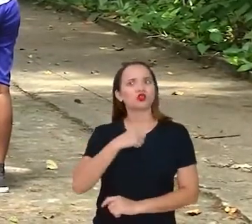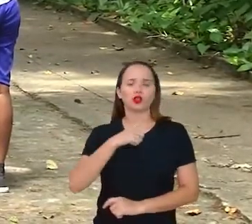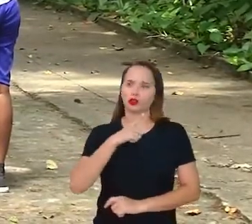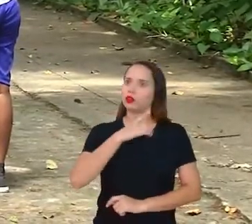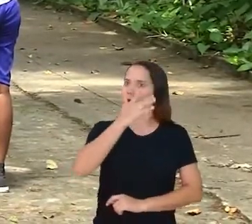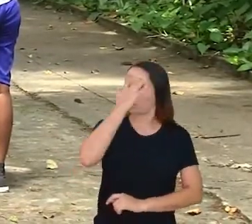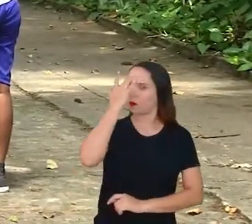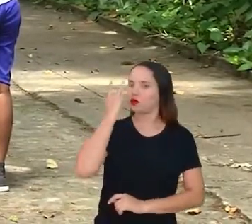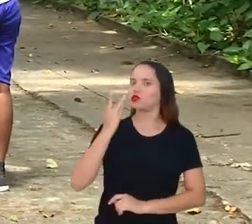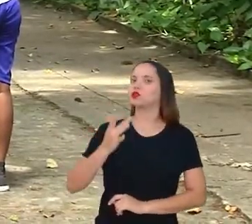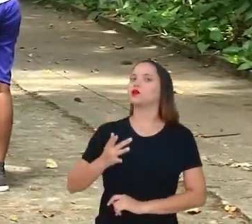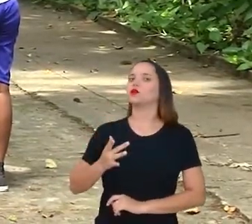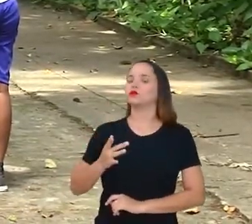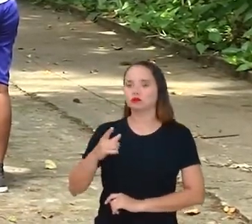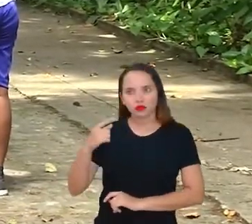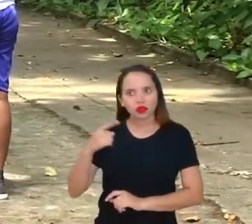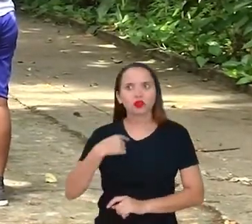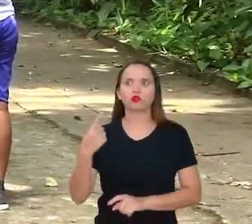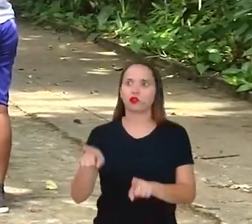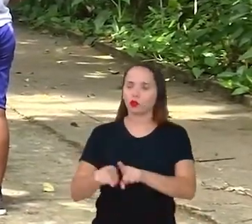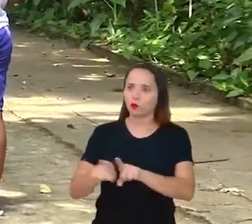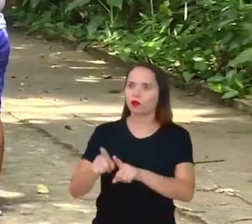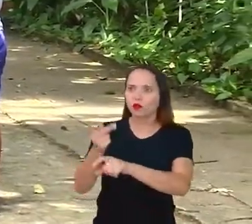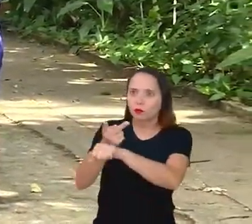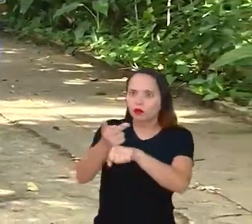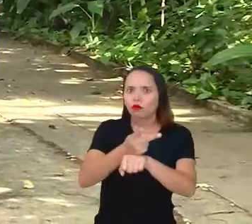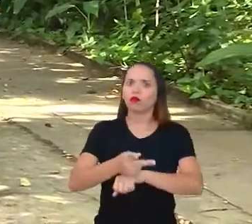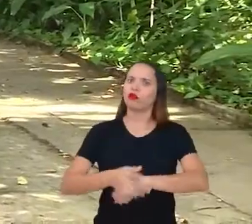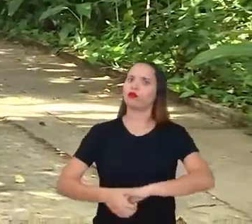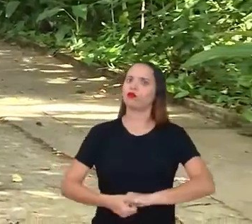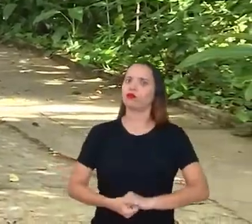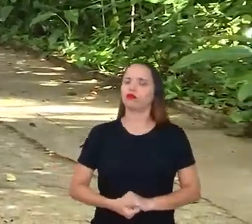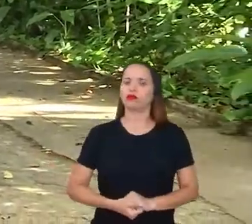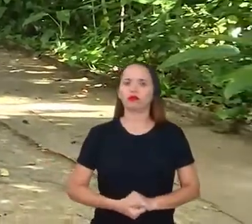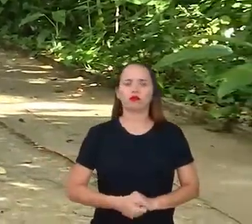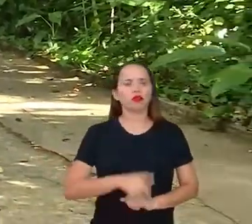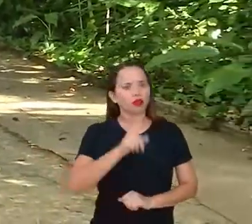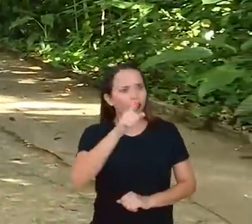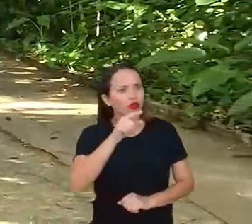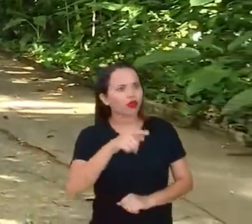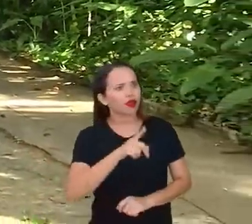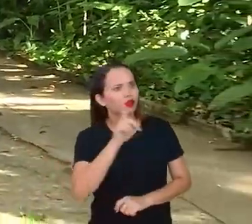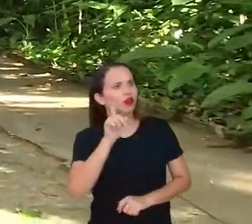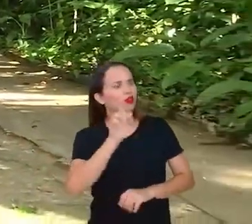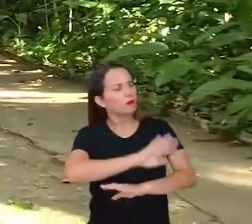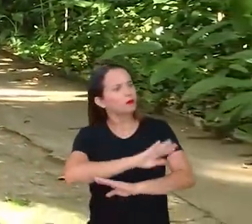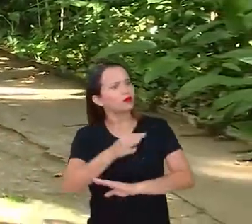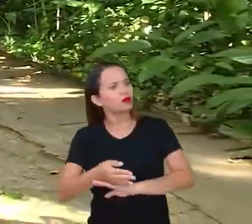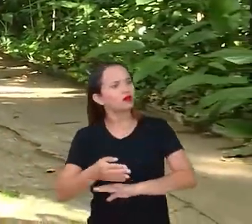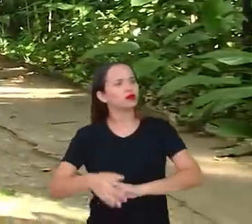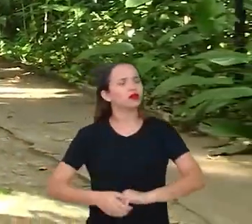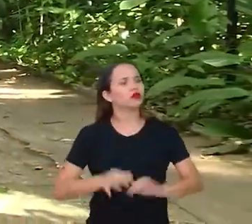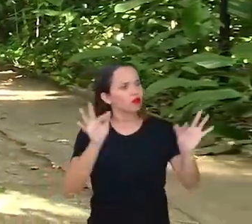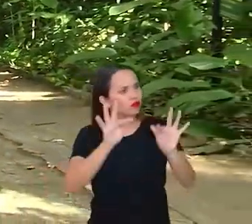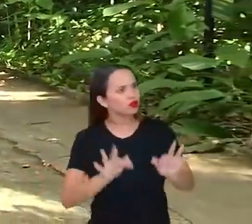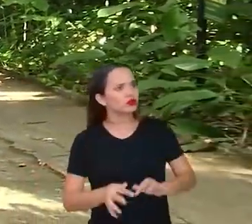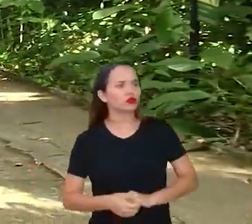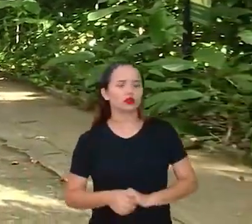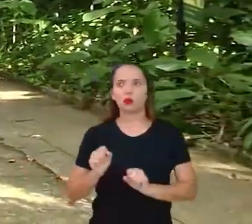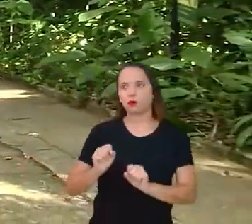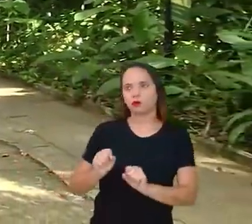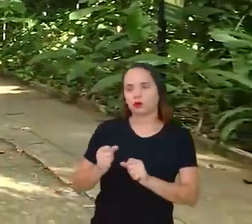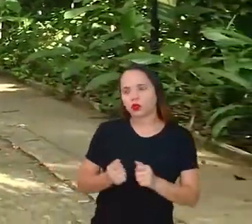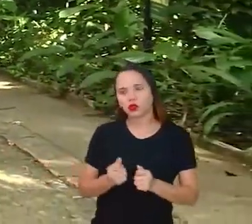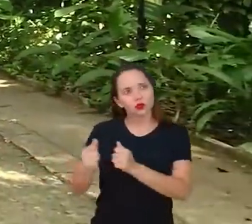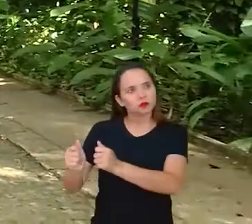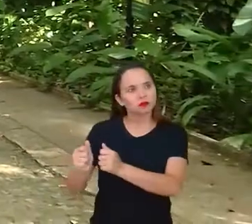pessoa. E a gente também está procurando ela. E eu acho que ela pode levar. E ela pode levar, né?